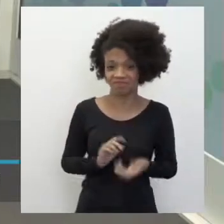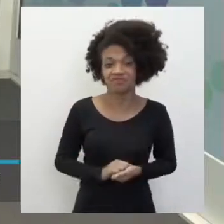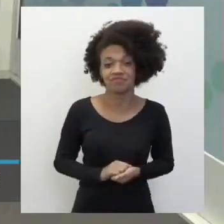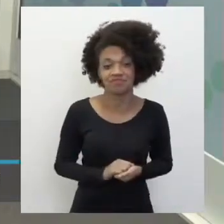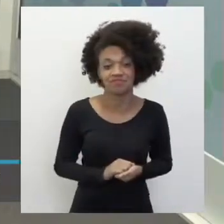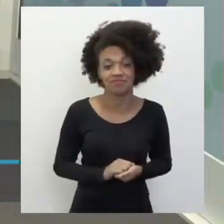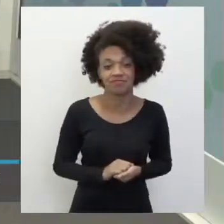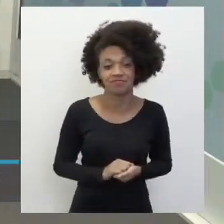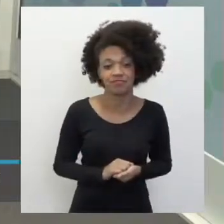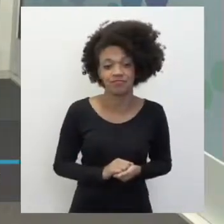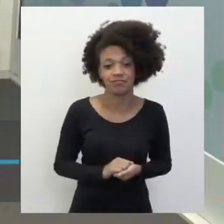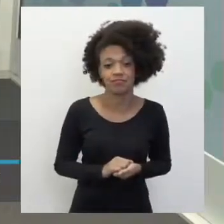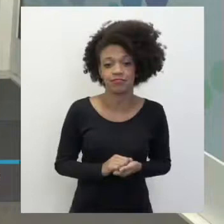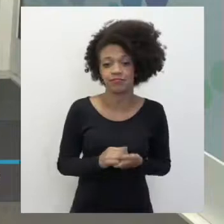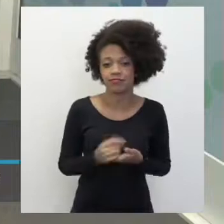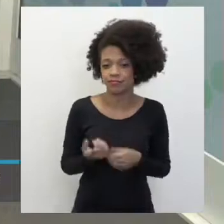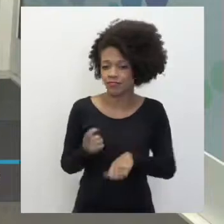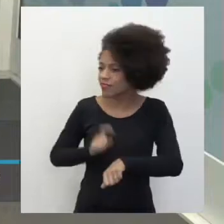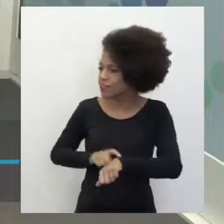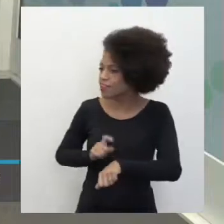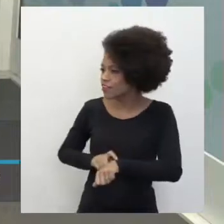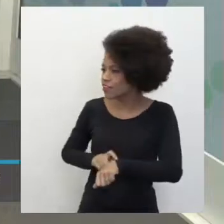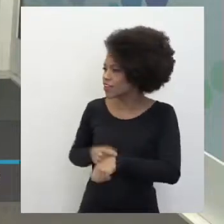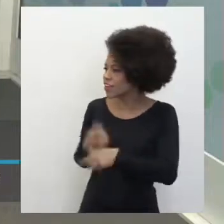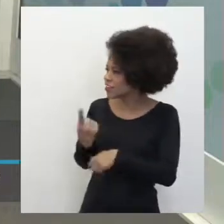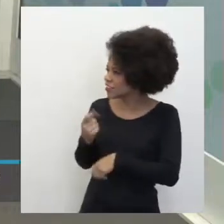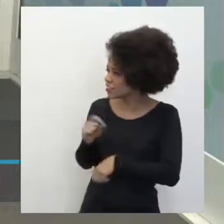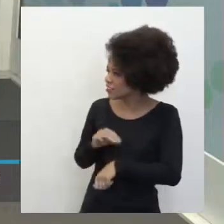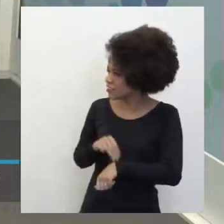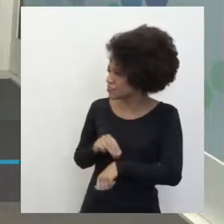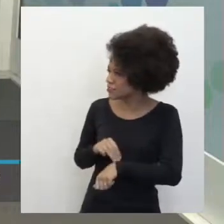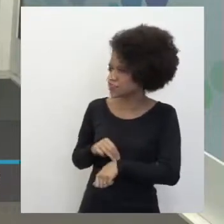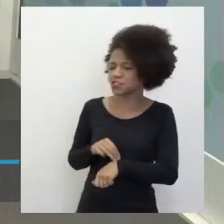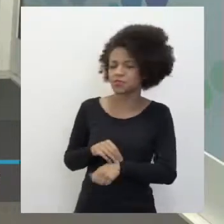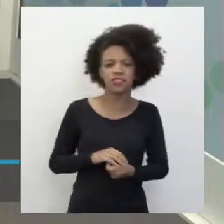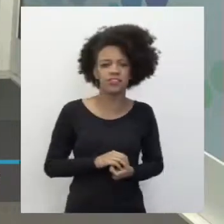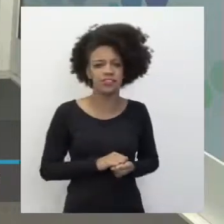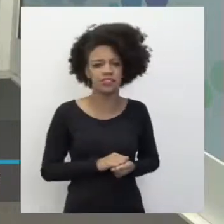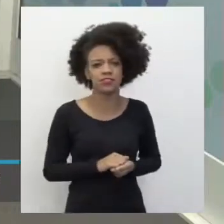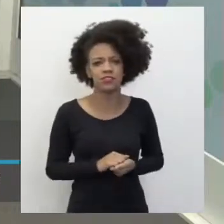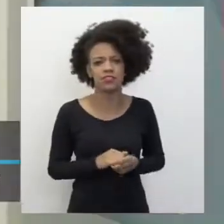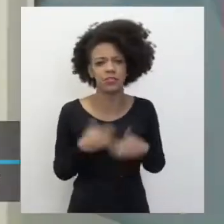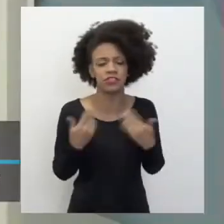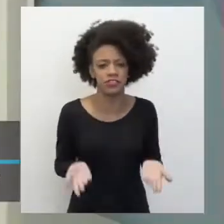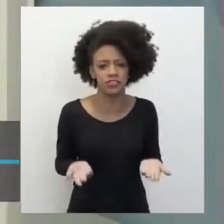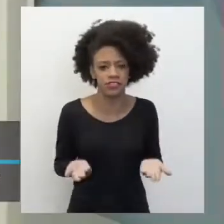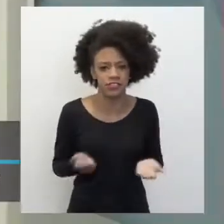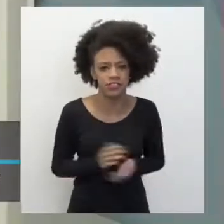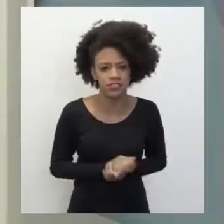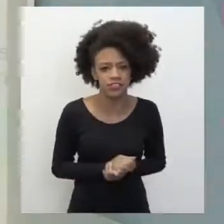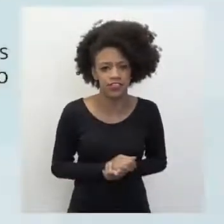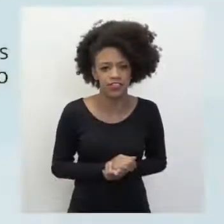Quanto tempo falta, Déia, de aula? Faltam 10 minutinhos. Nossa, faltam 10. Dá, acho que dá. Vamos lá. Era